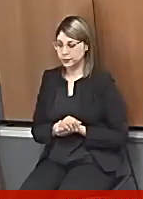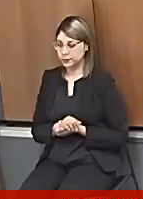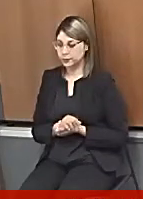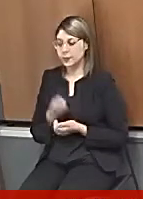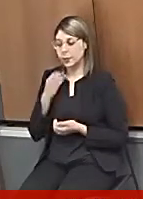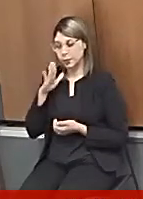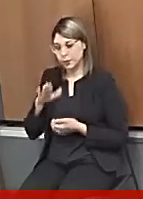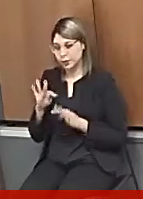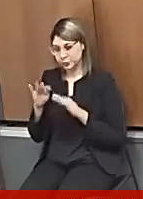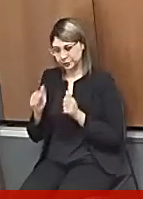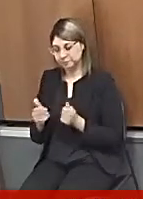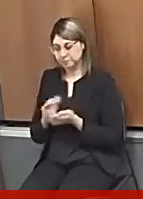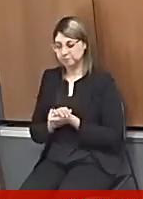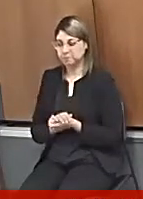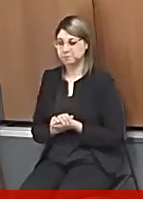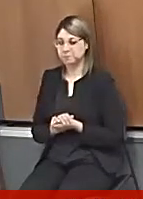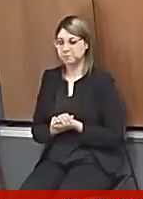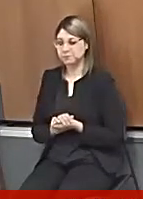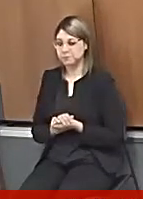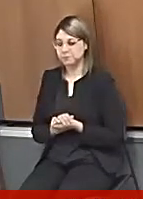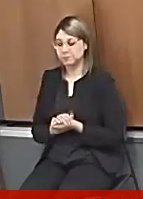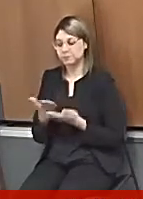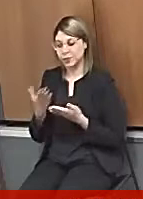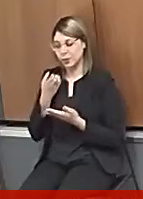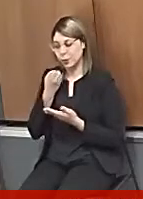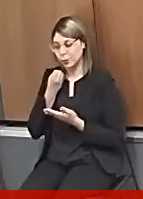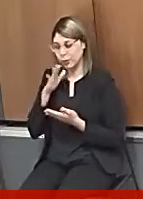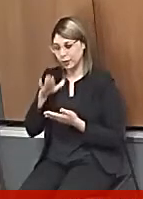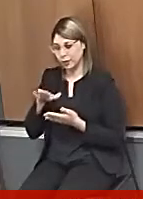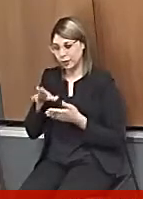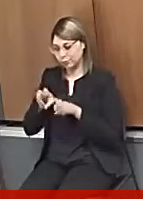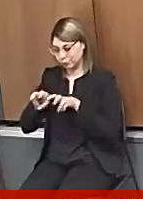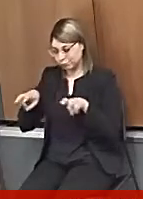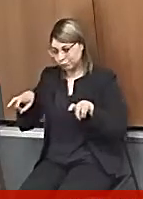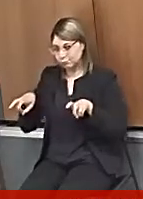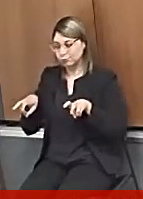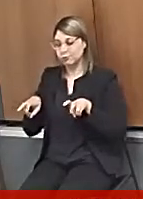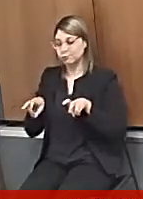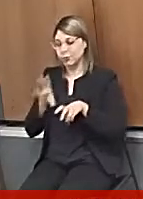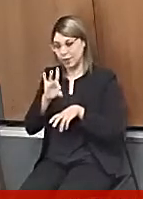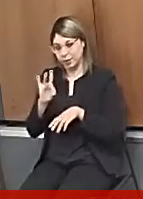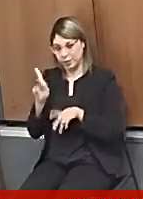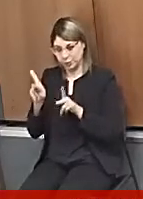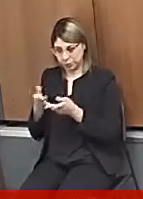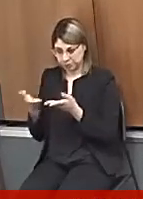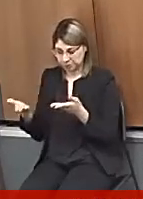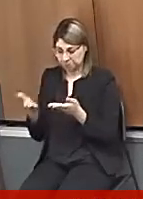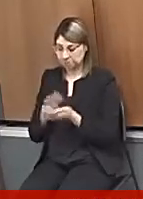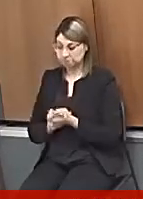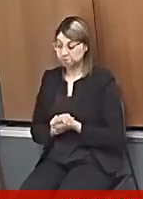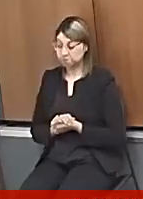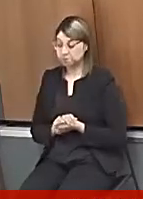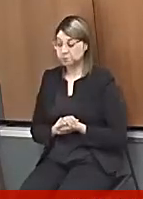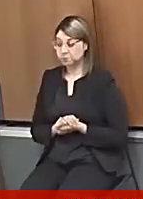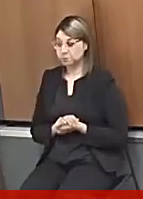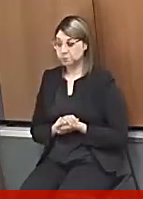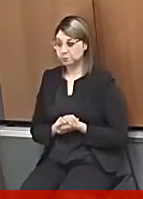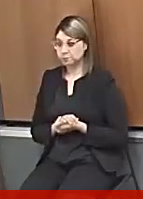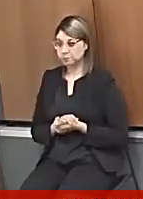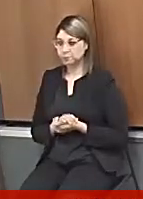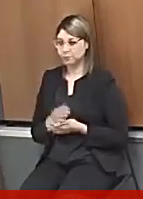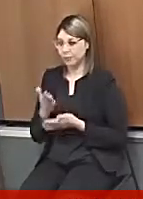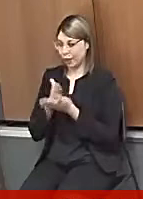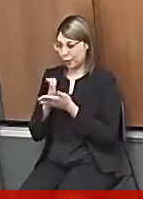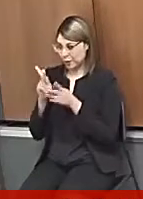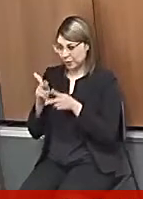boa tarde a todos boa tarde à mesa a todos os presentes é como